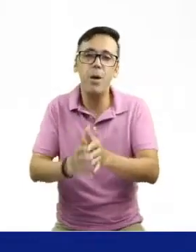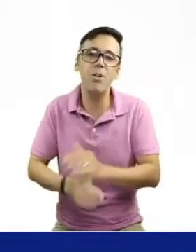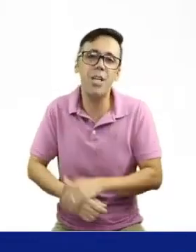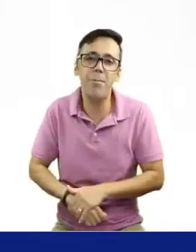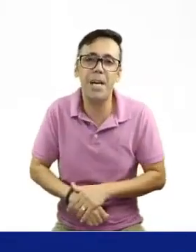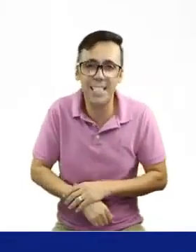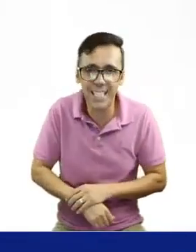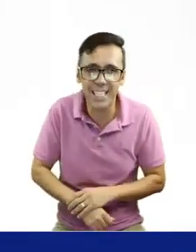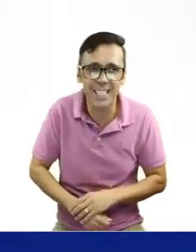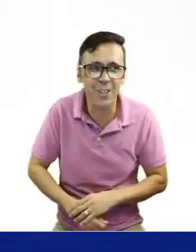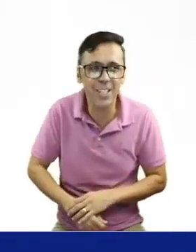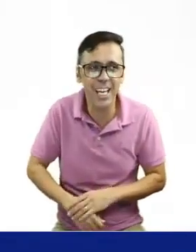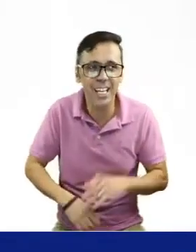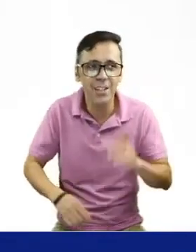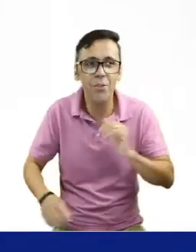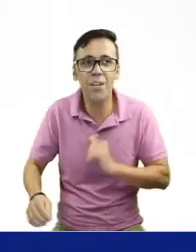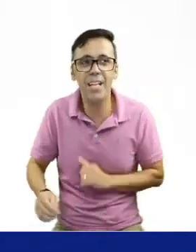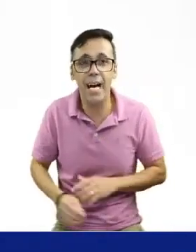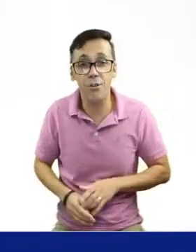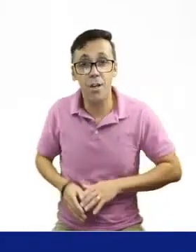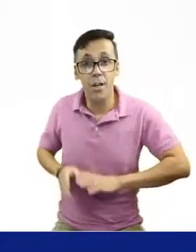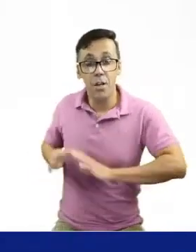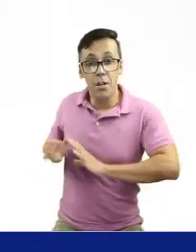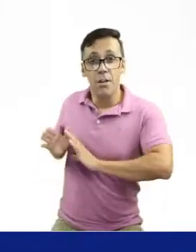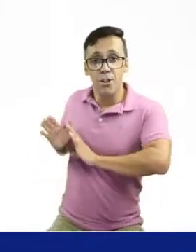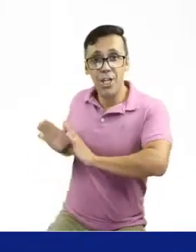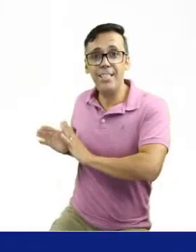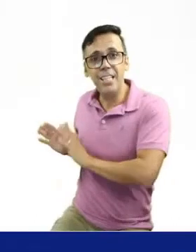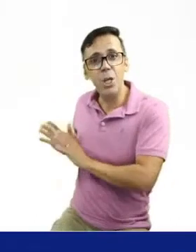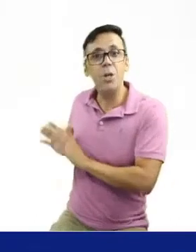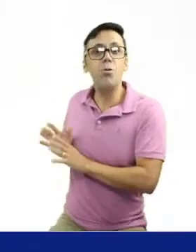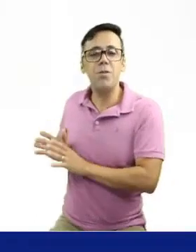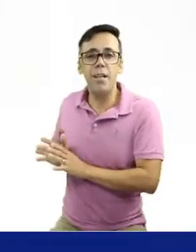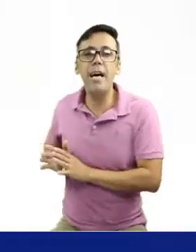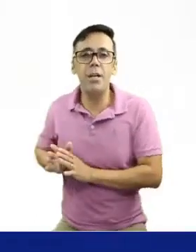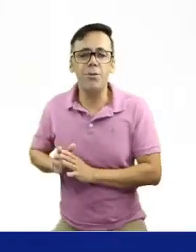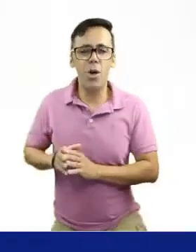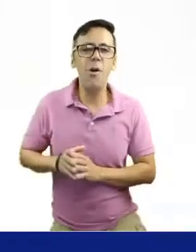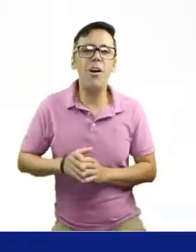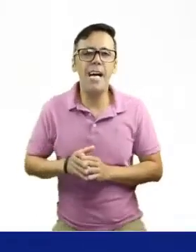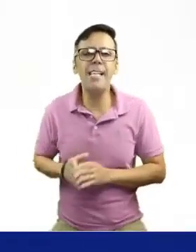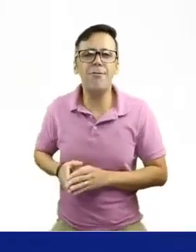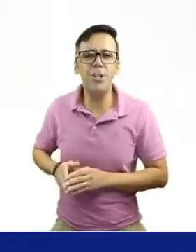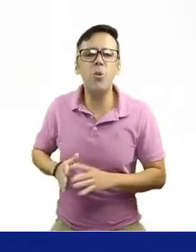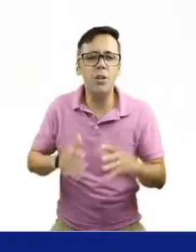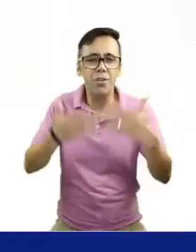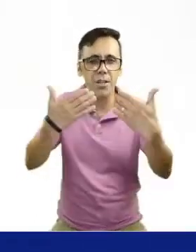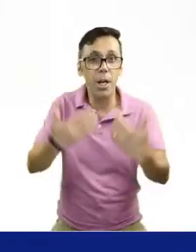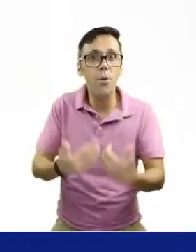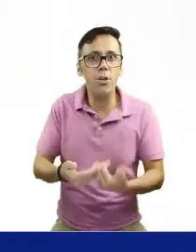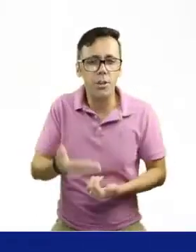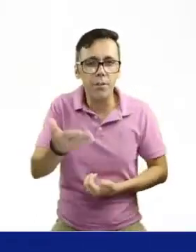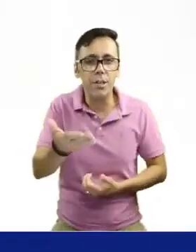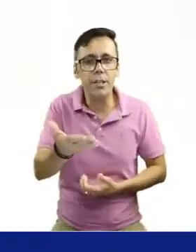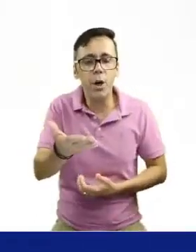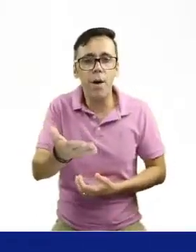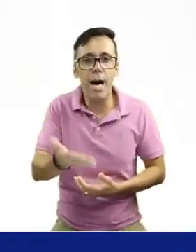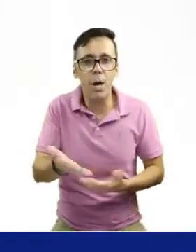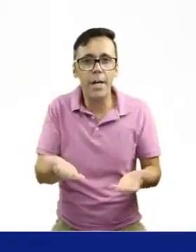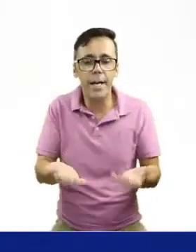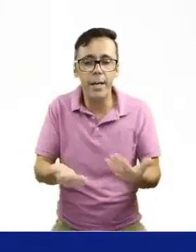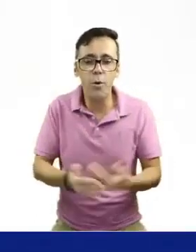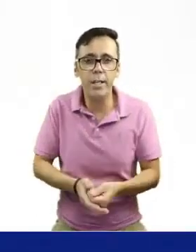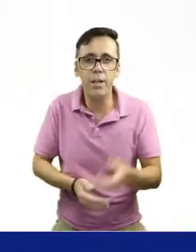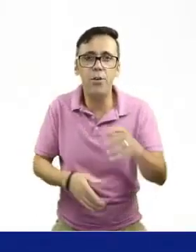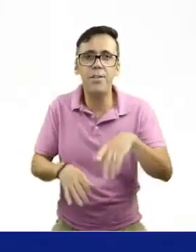gente vê para onde que a parada tá indo tá ok então fique ligado já entendeu aqui o salário deu uma melhorada não deu quando você leu o edital